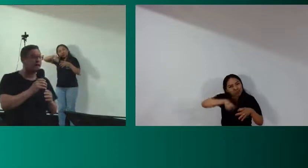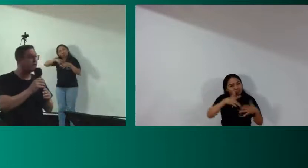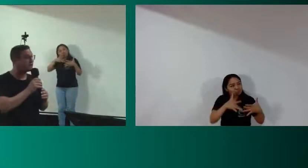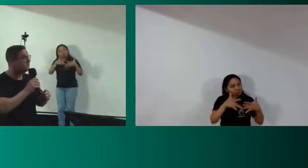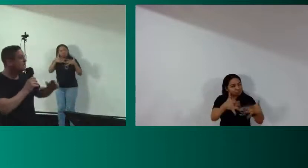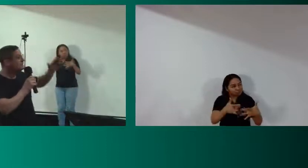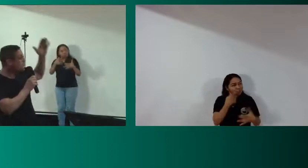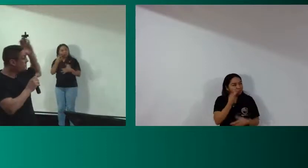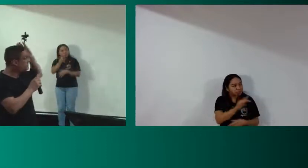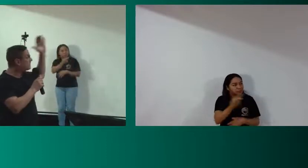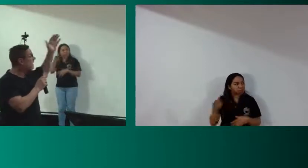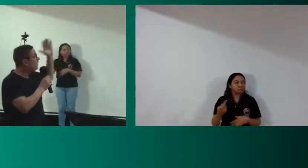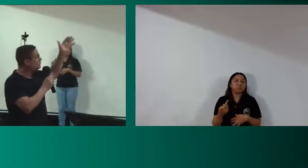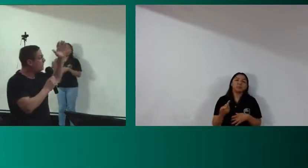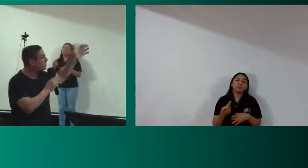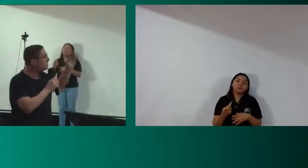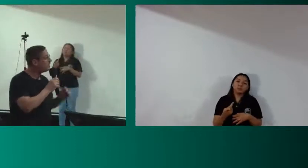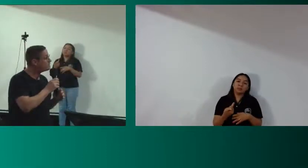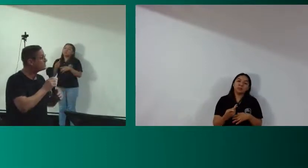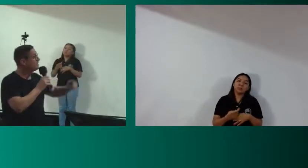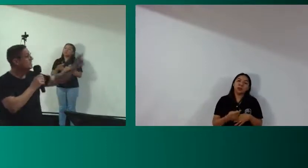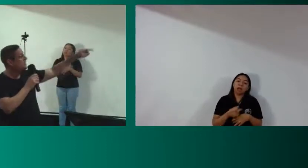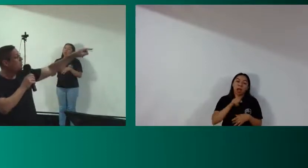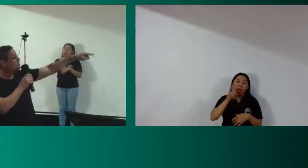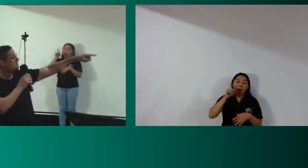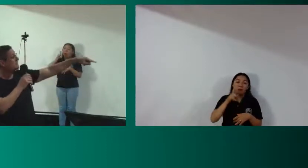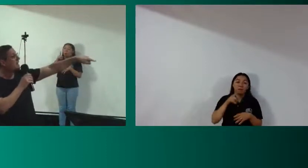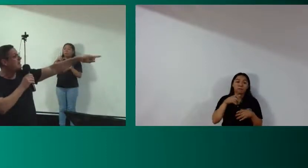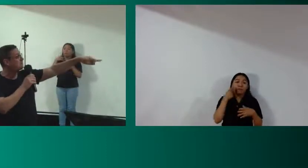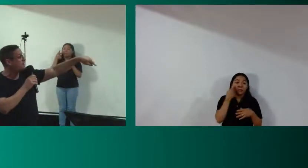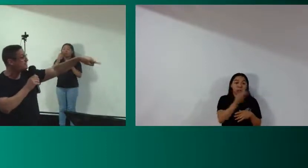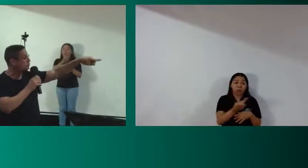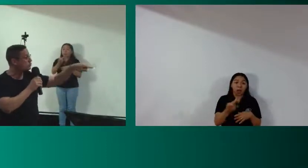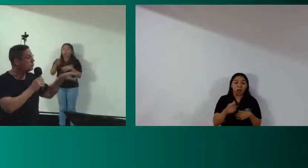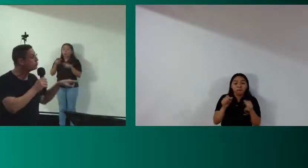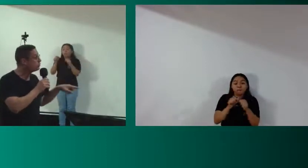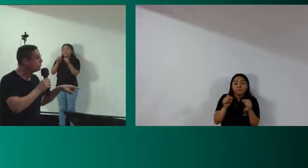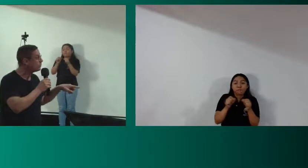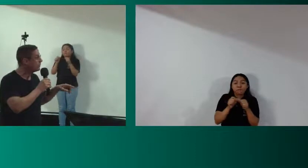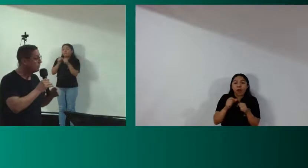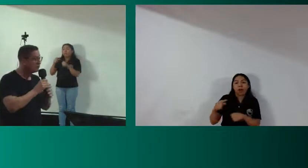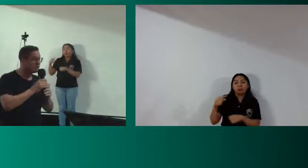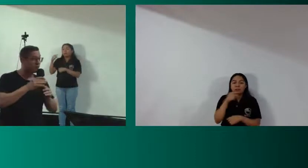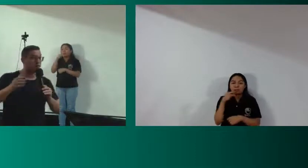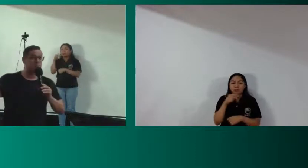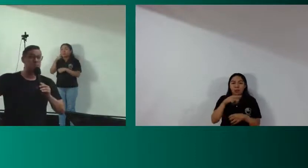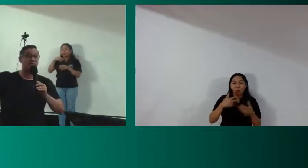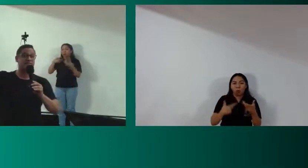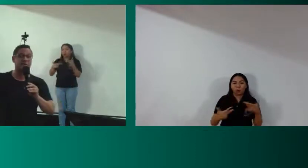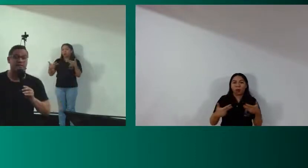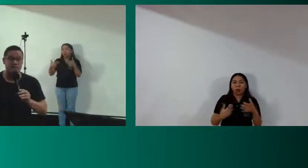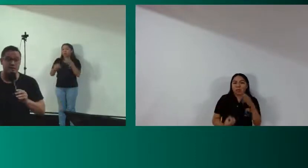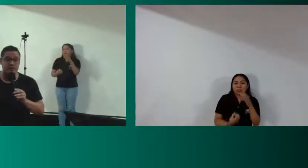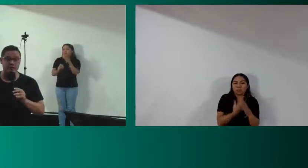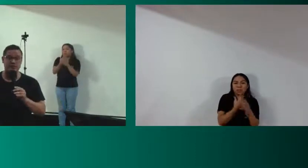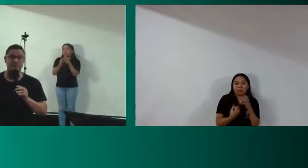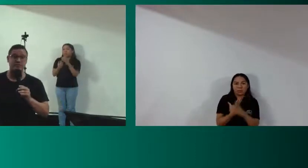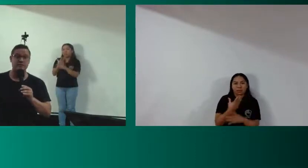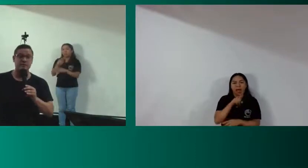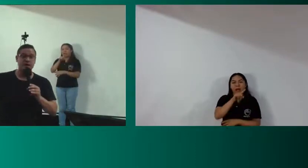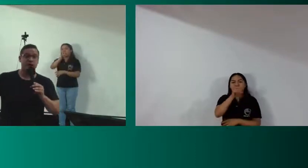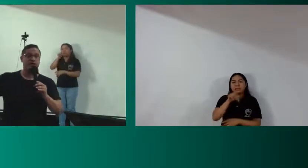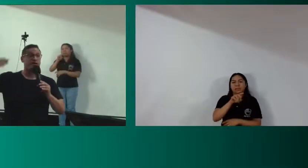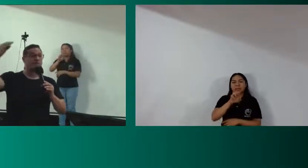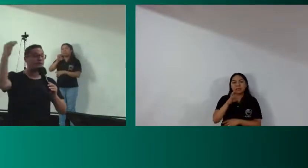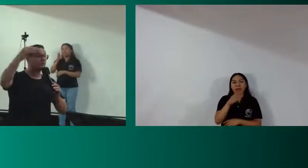cozinha solidária e visitar lá o Zé oclides que é onde essa galera faz isso tudo o seu cliente precisa você